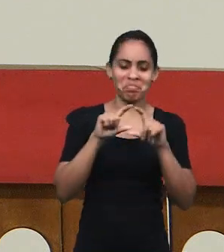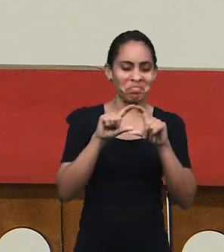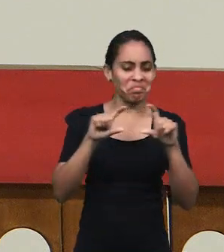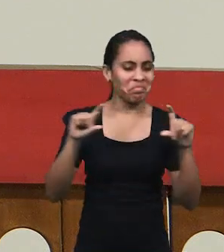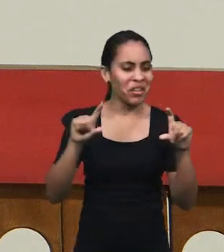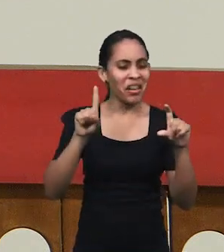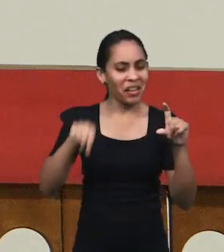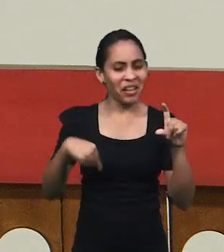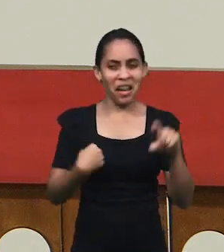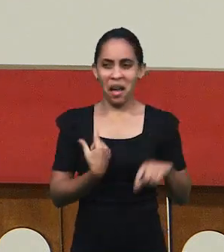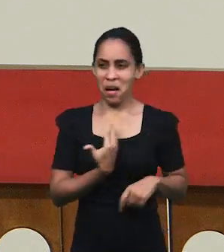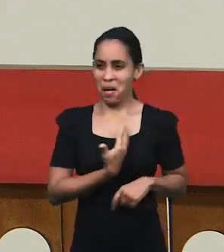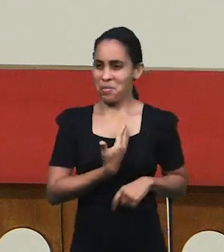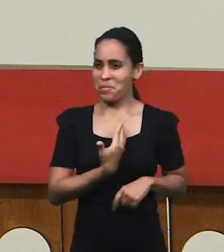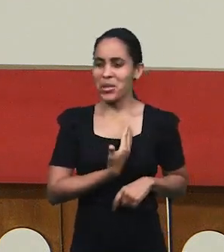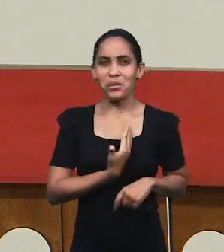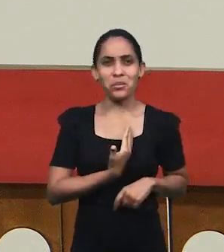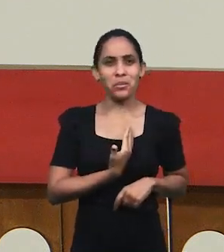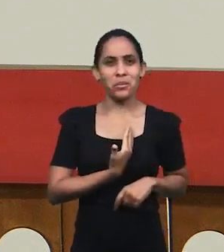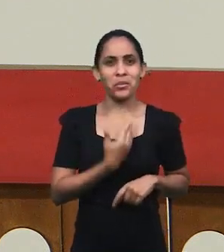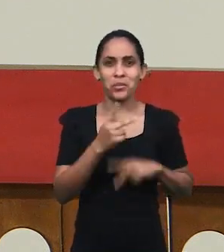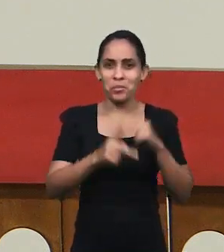Eu achei essa expressão extraordinária.